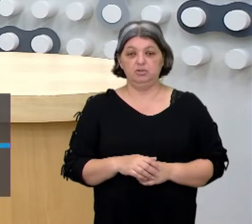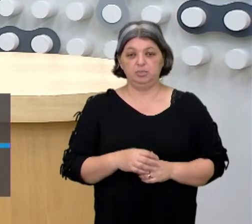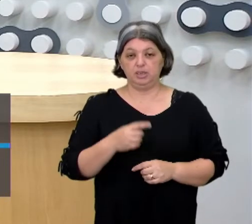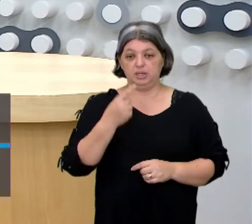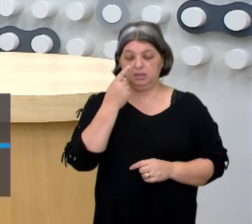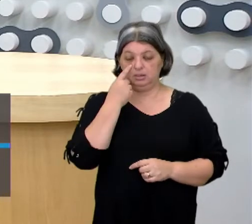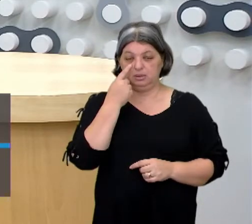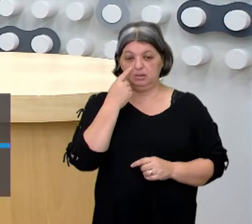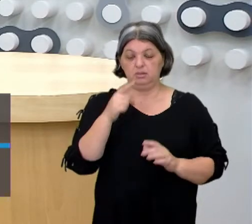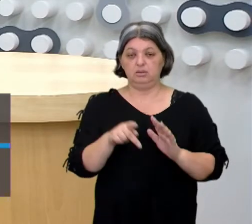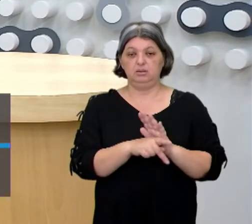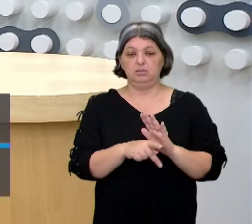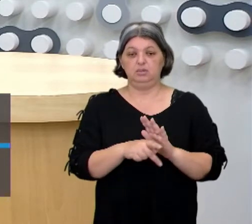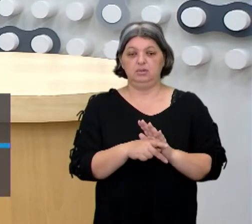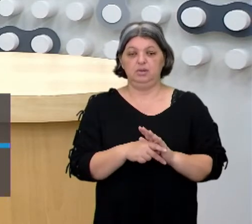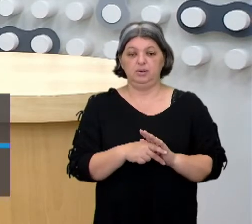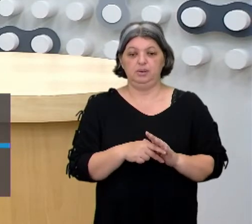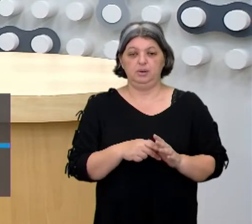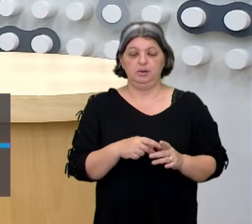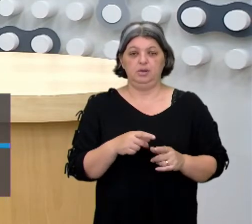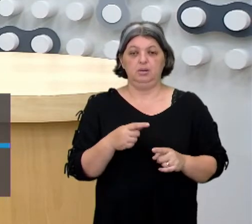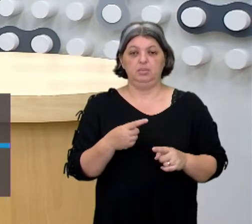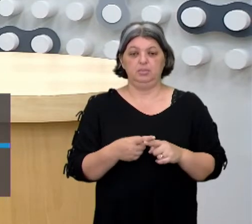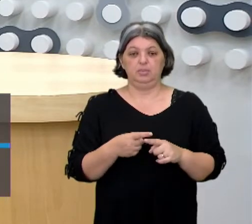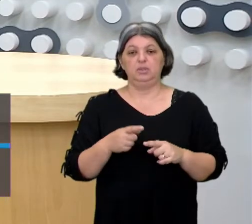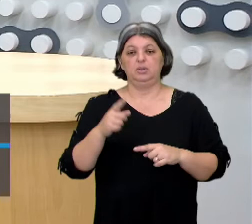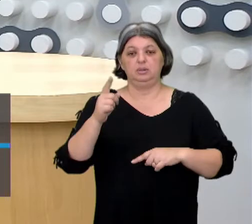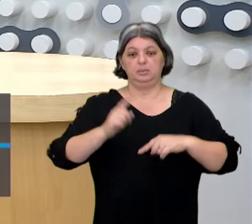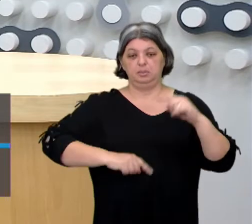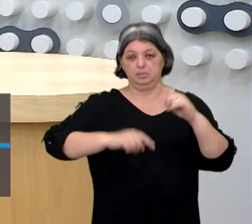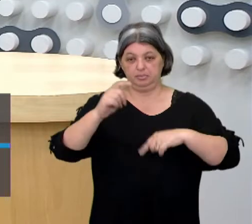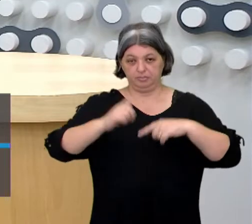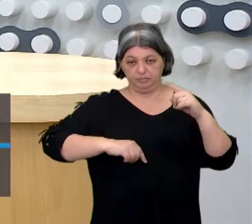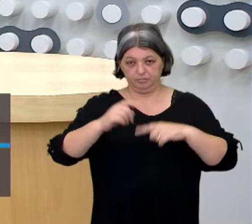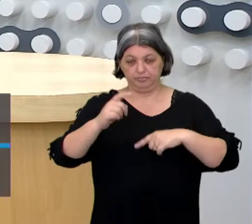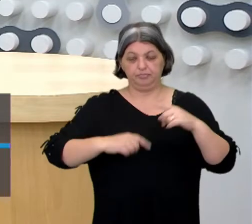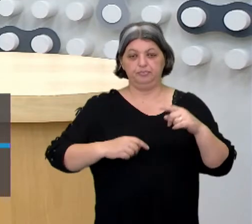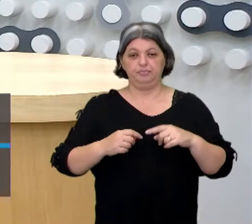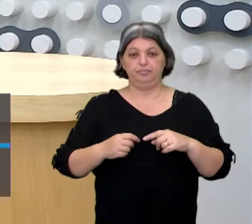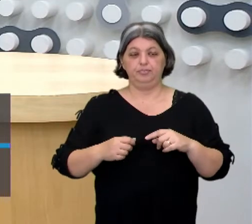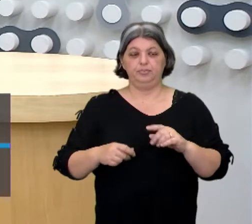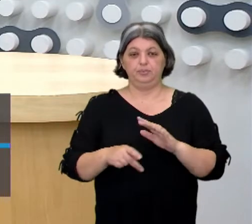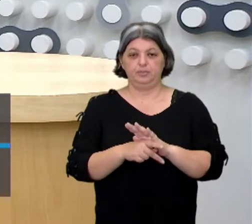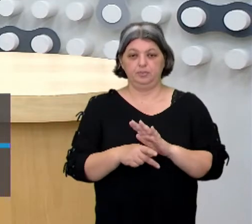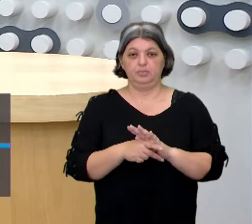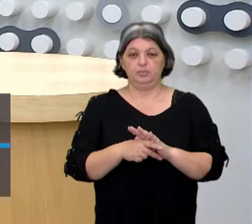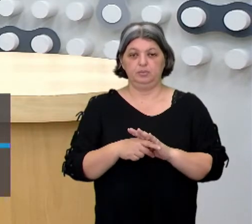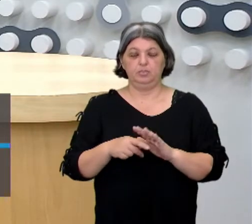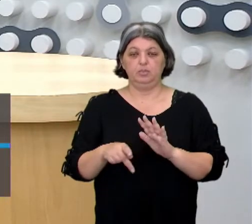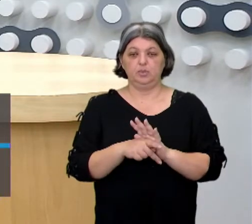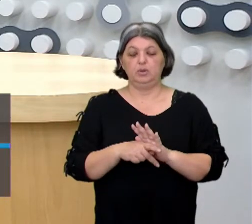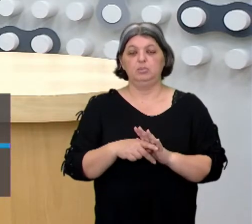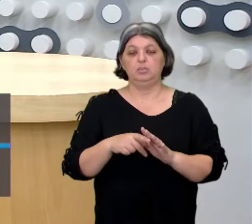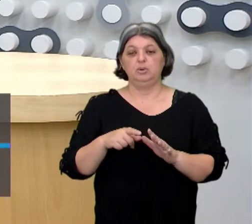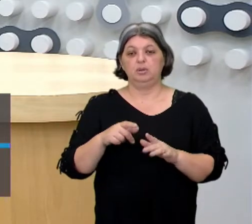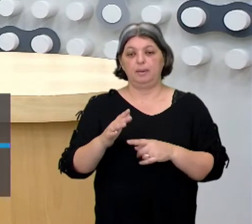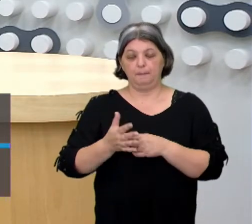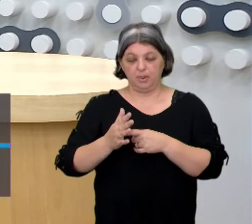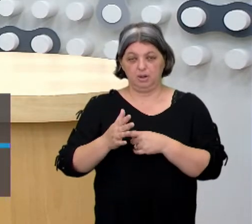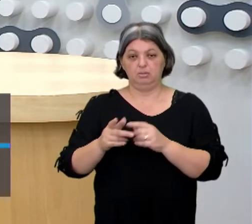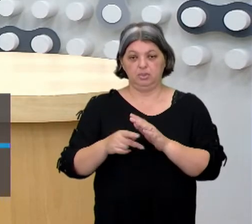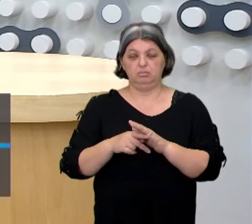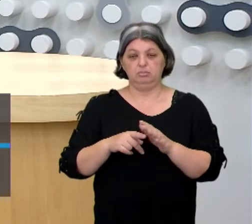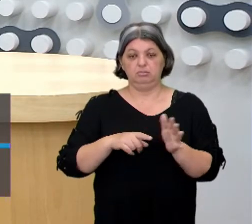maior proporção, não importa, né? Até porque os aparelhos que são utilizados aí, os sismógrafos, né, eles captam